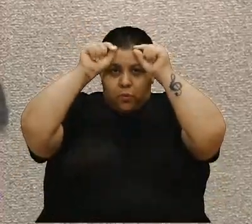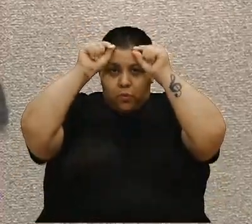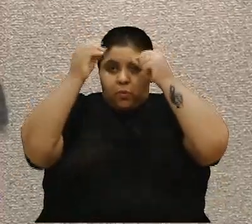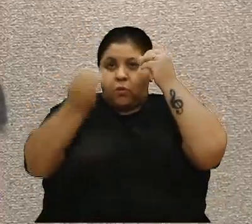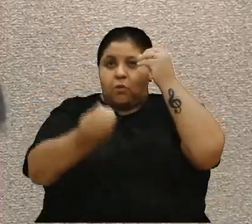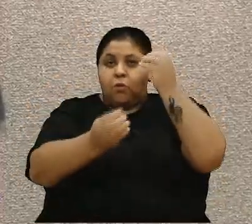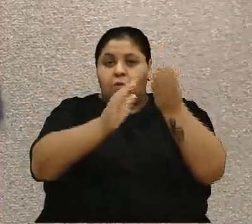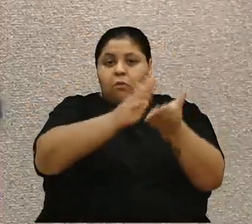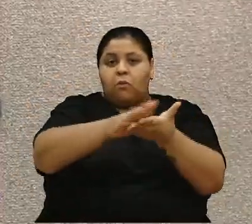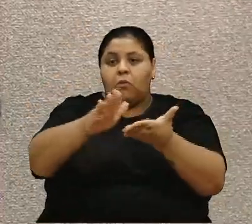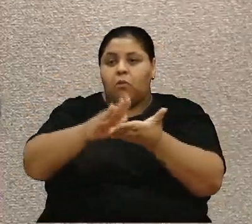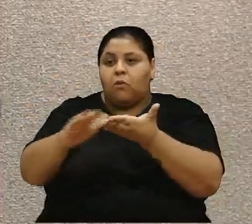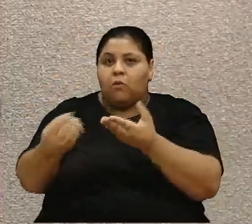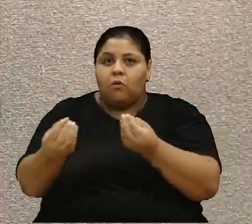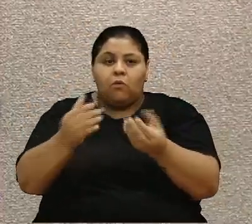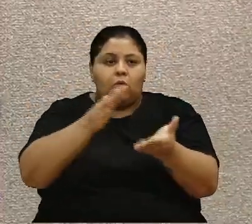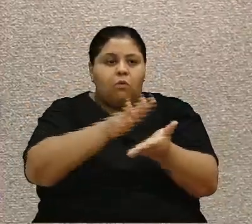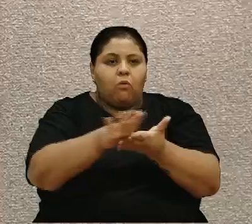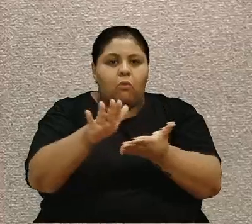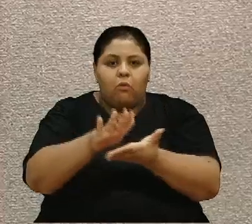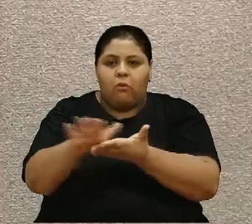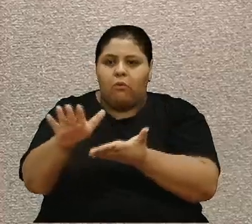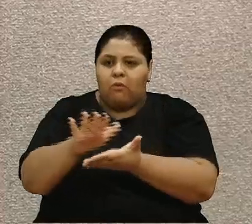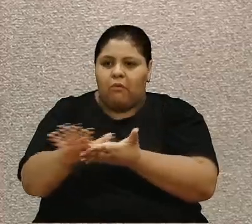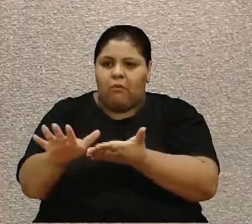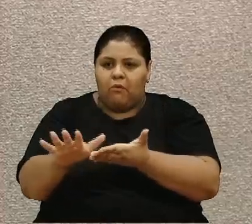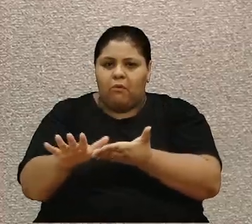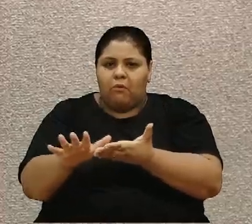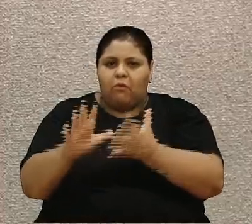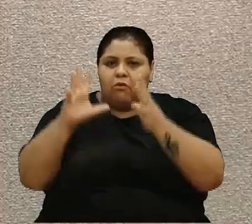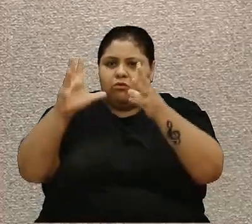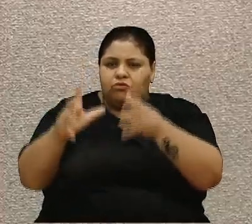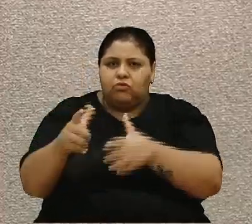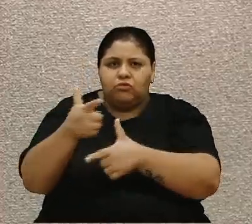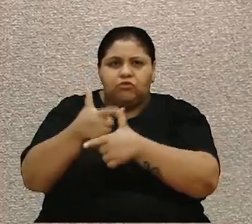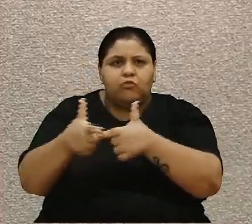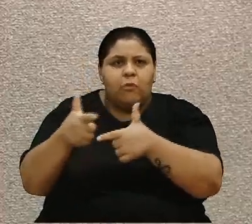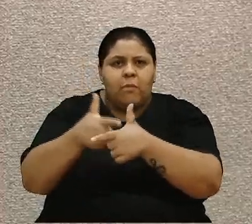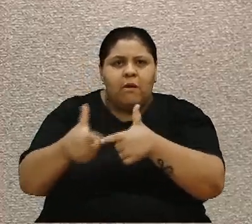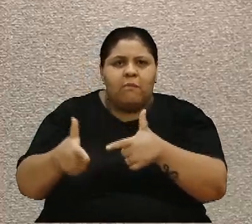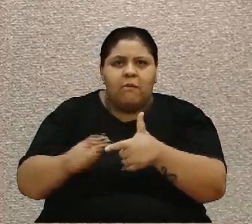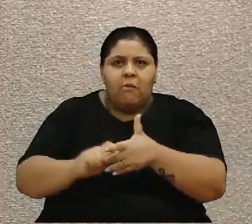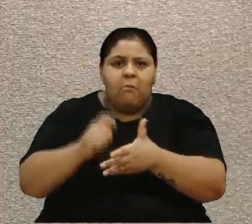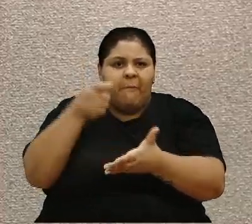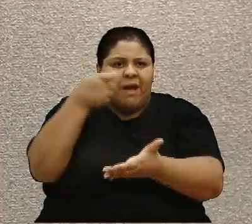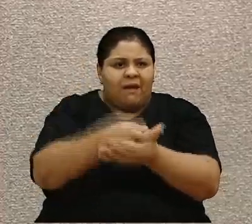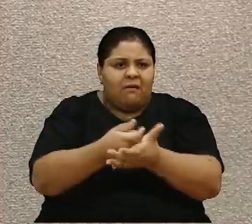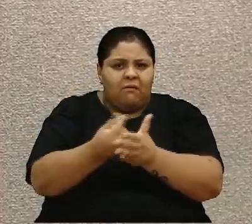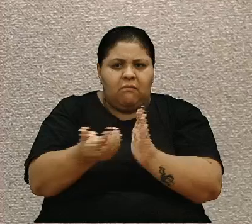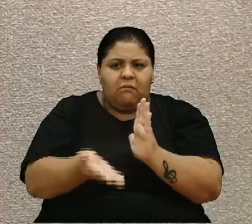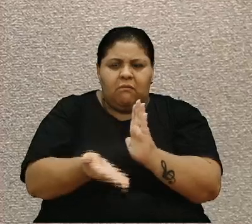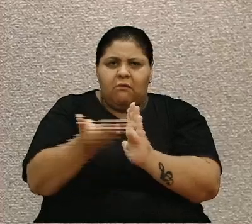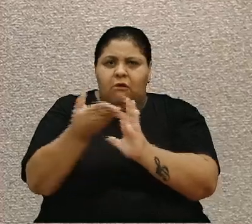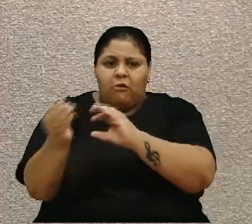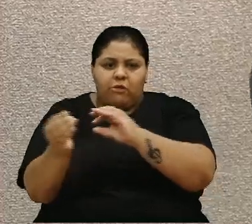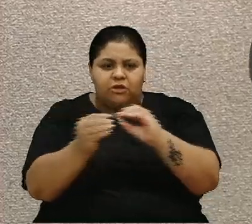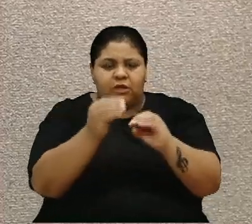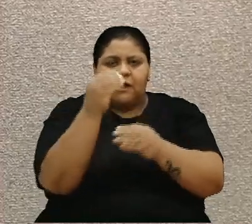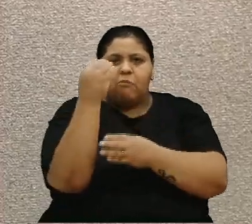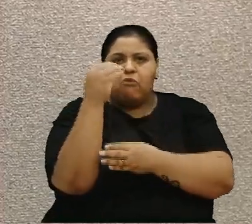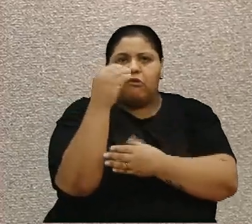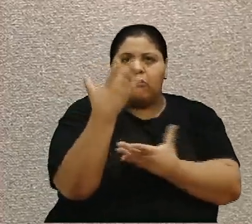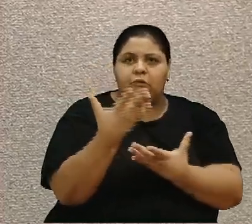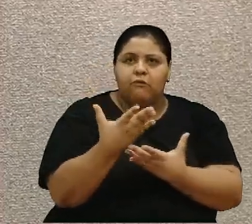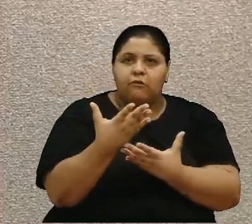gente vai produzir com uma bola de ferro de R$ 48,60 na perna? Para a gente chegar em Porto Alegre,